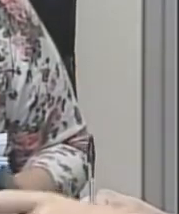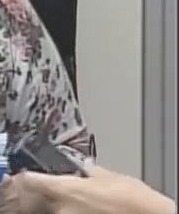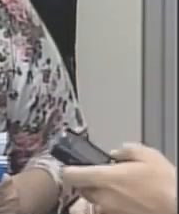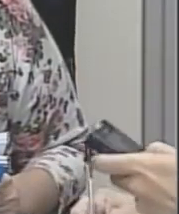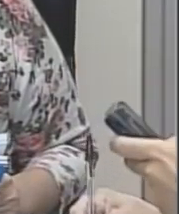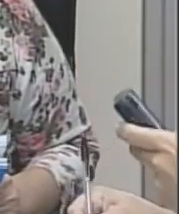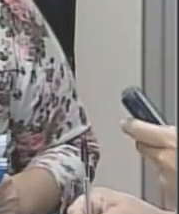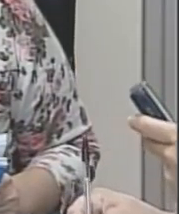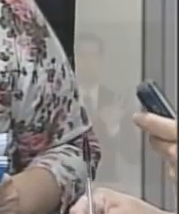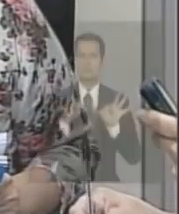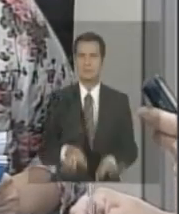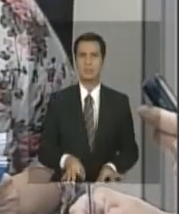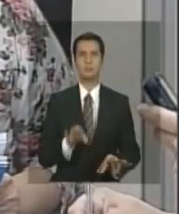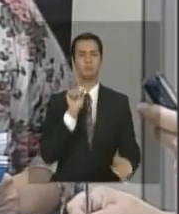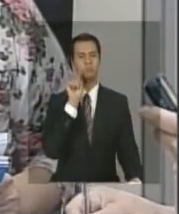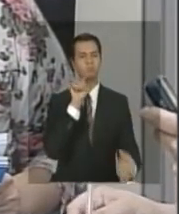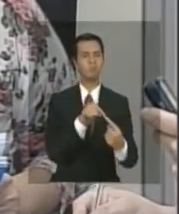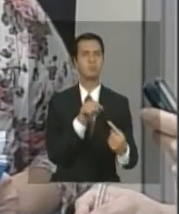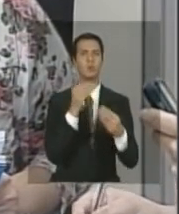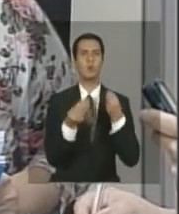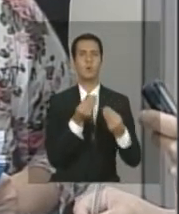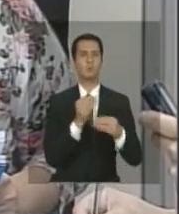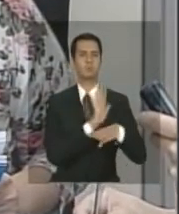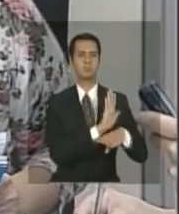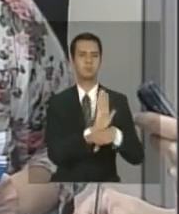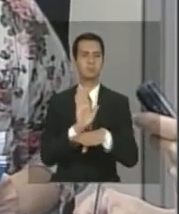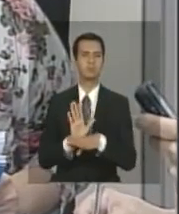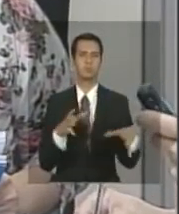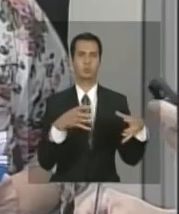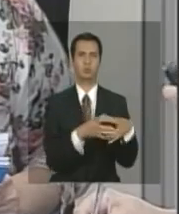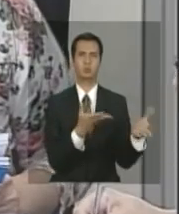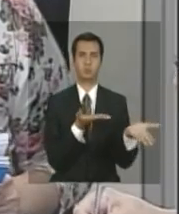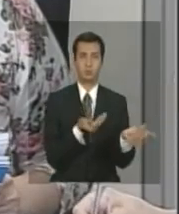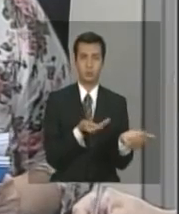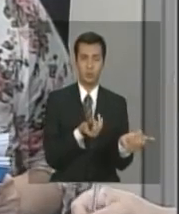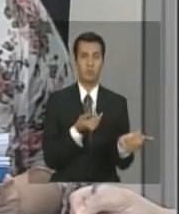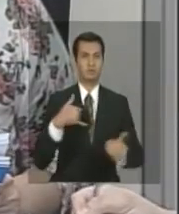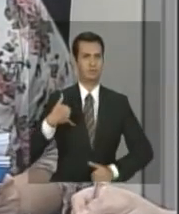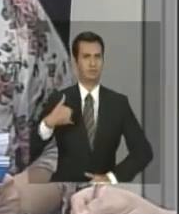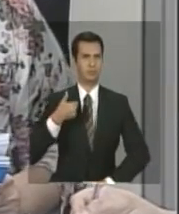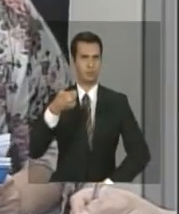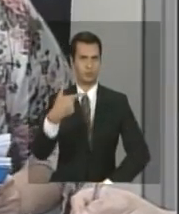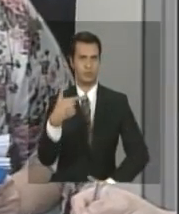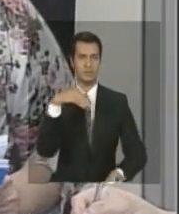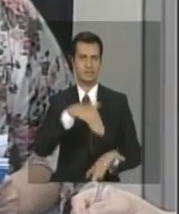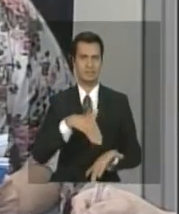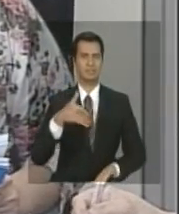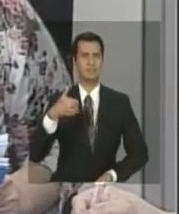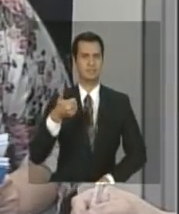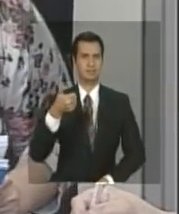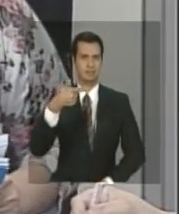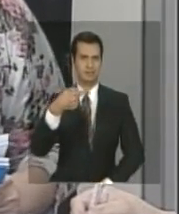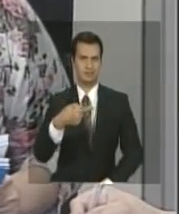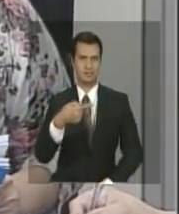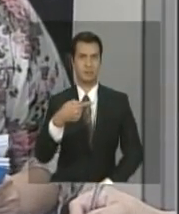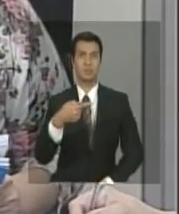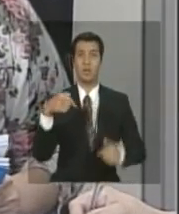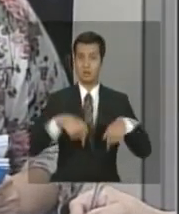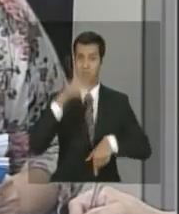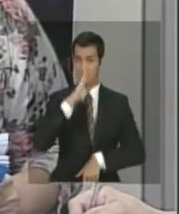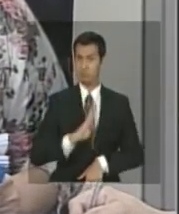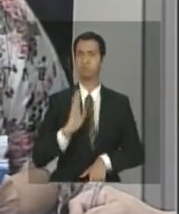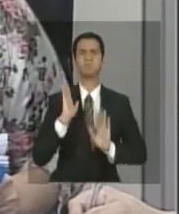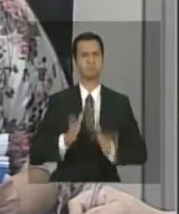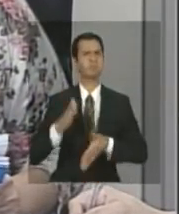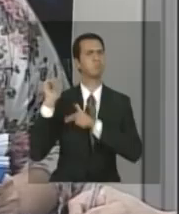adolescente de 12 a 17 anos. Isso já é uma tradição no Brasil, ao contrário de